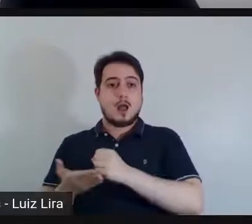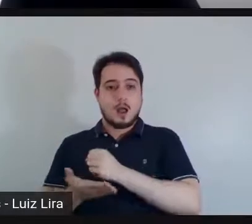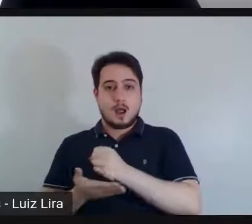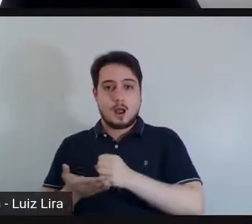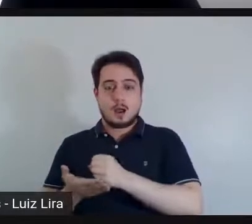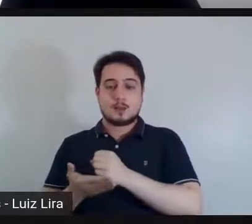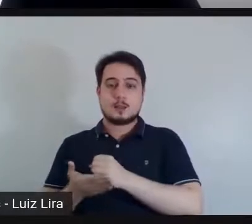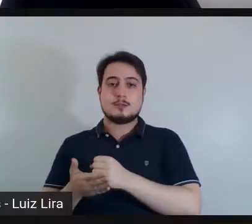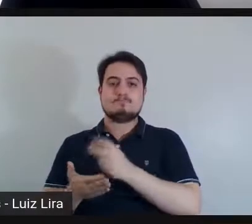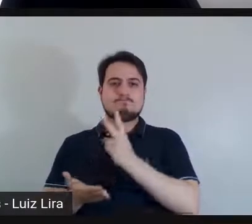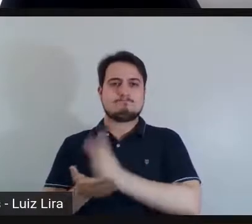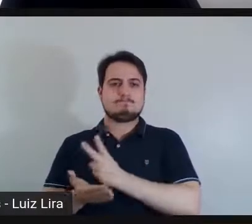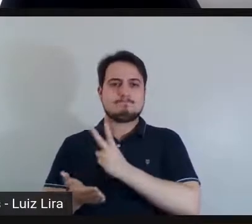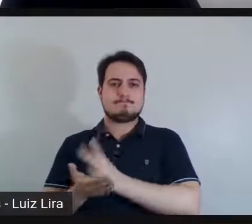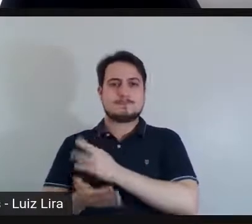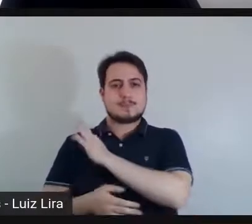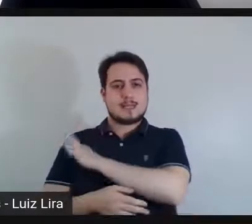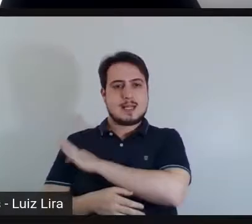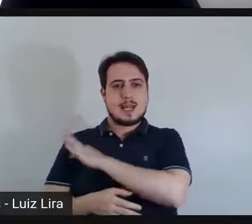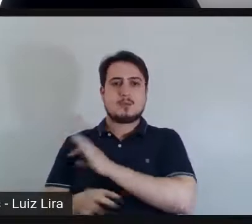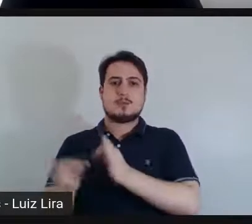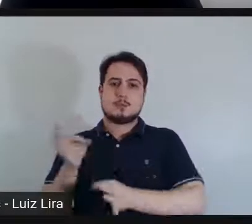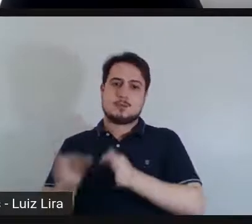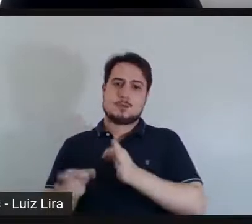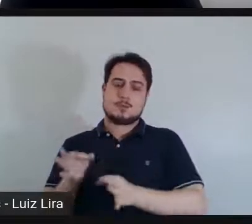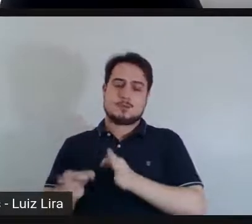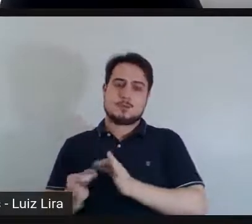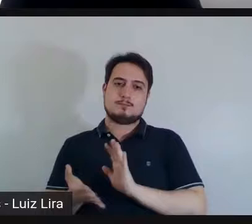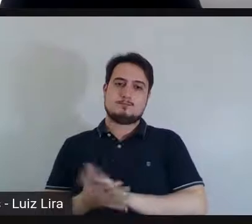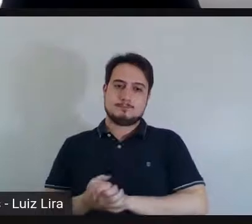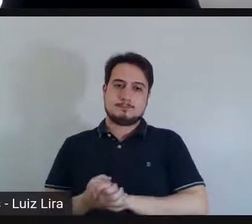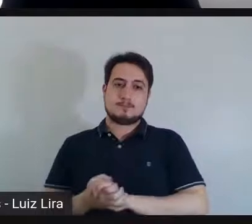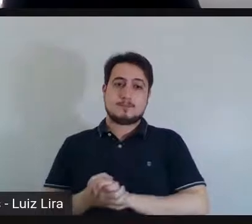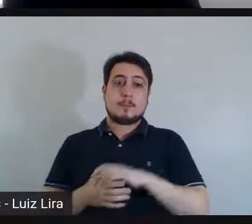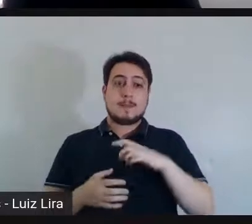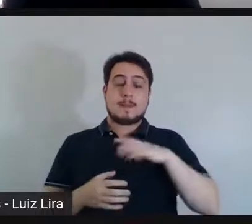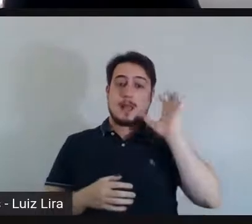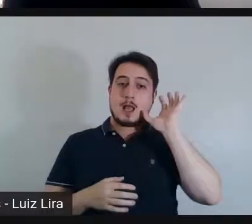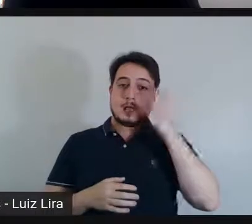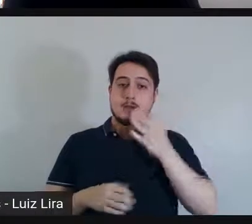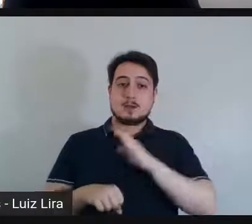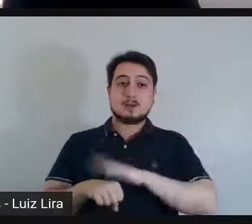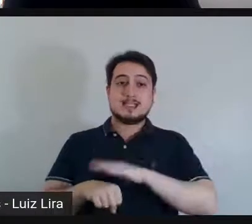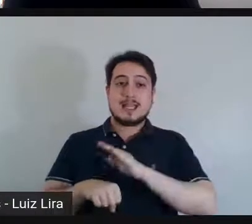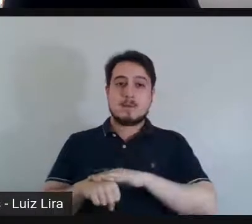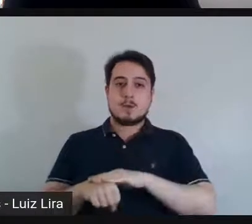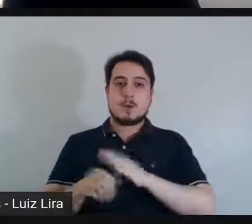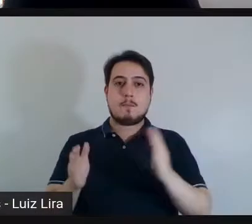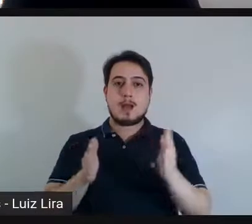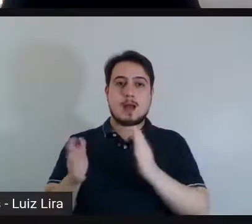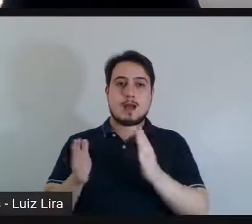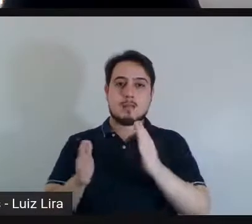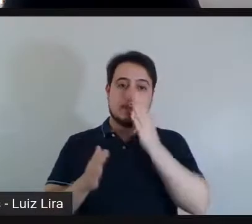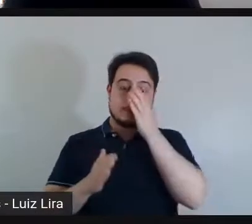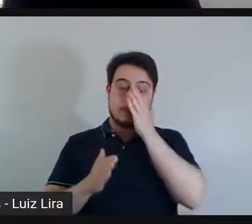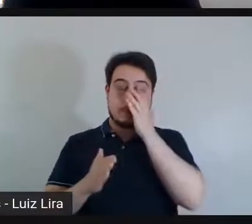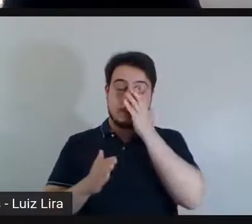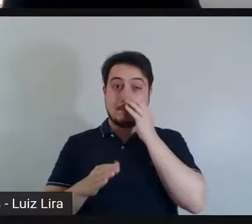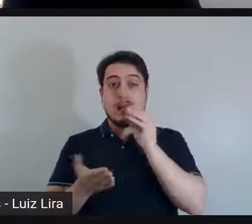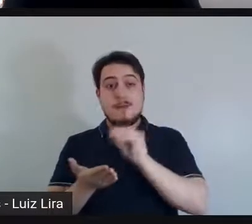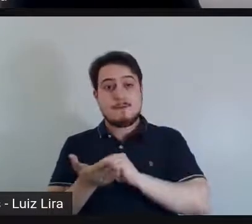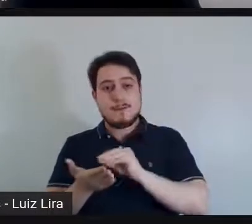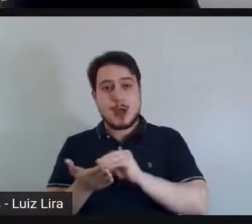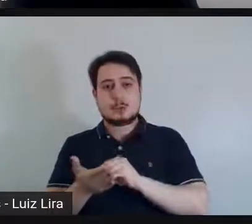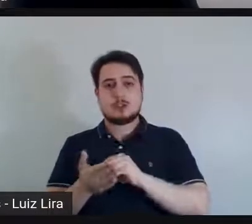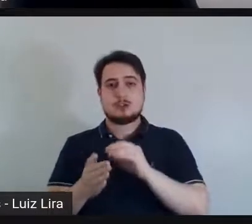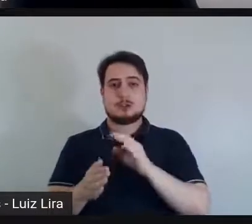sentido de pareceres técnicos e jurídicos. E a decisão no tempo. E pela falta de tempo também. O